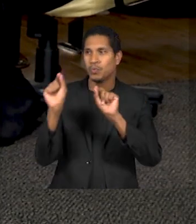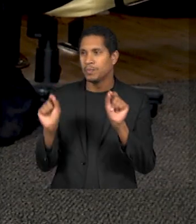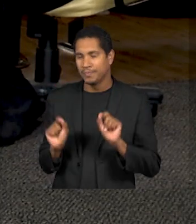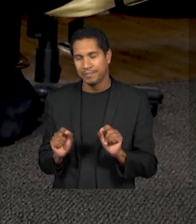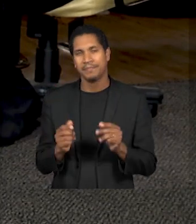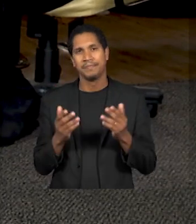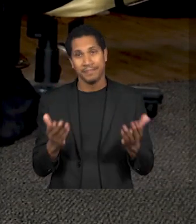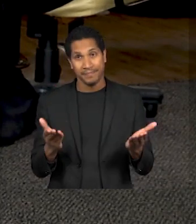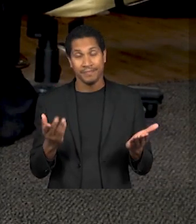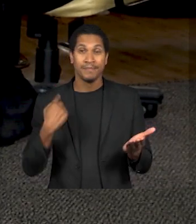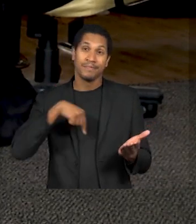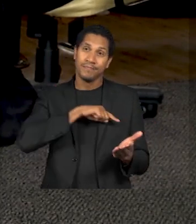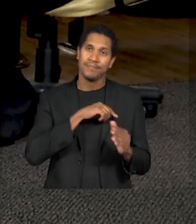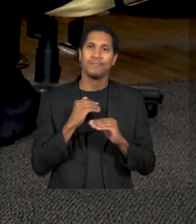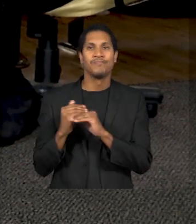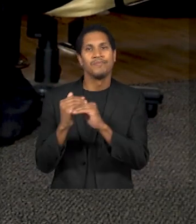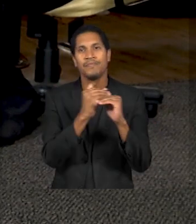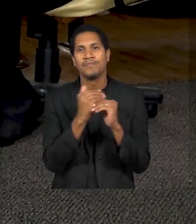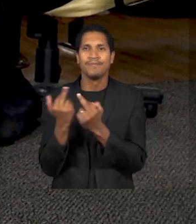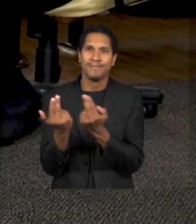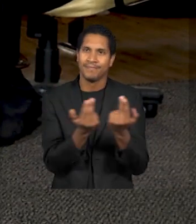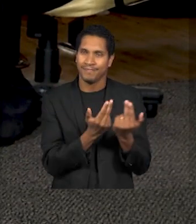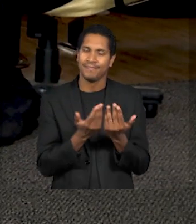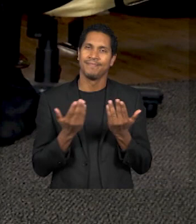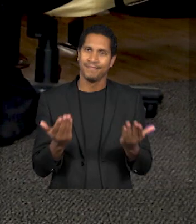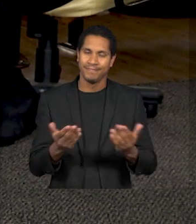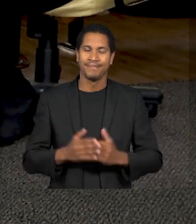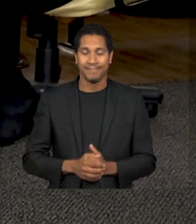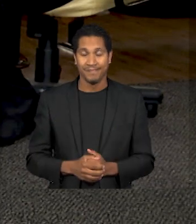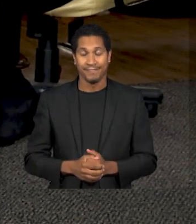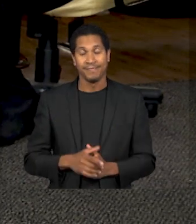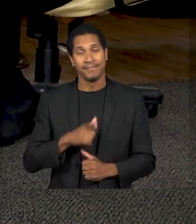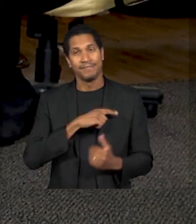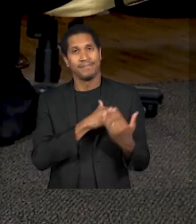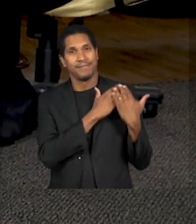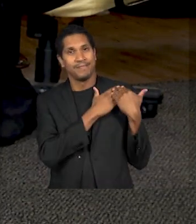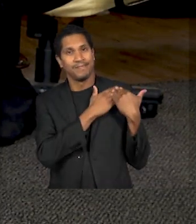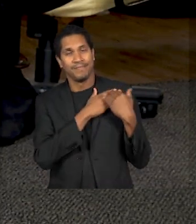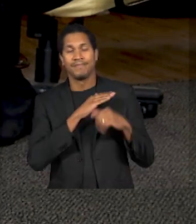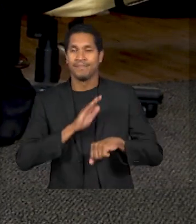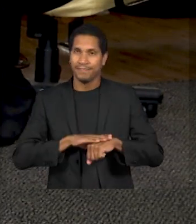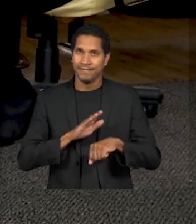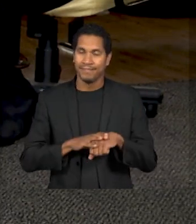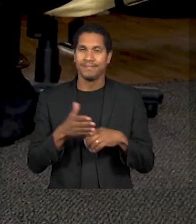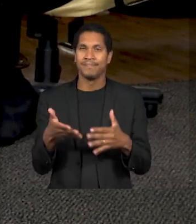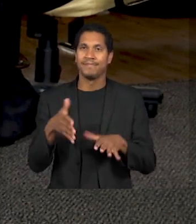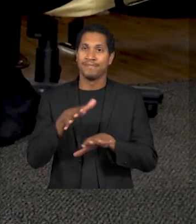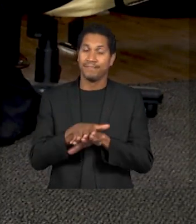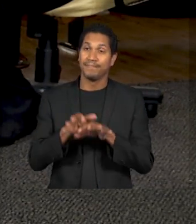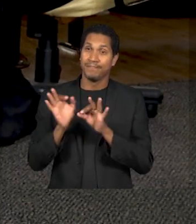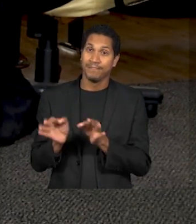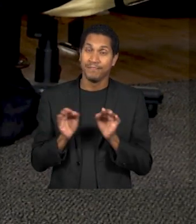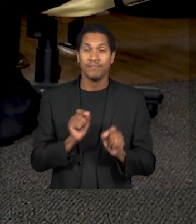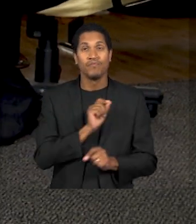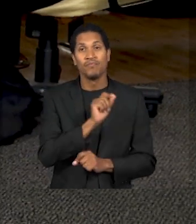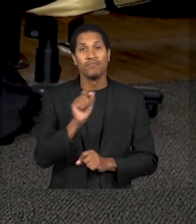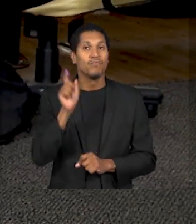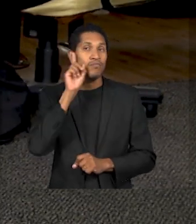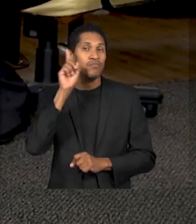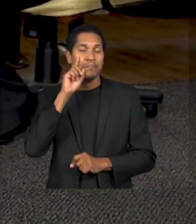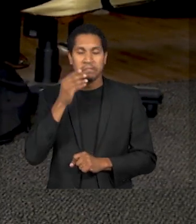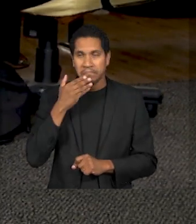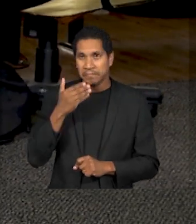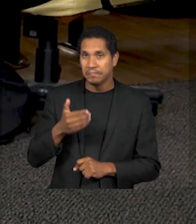coisa. E que todos somos iguais. Então, o nosso papel é fazer essa inclusão, é cada dia